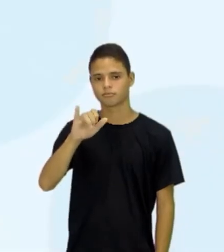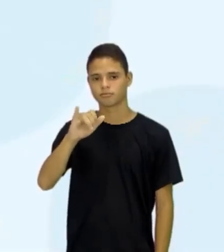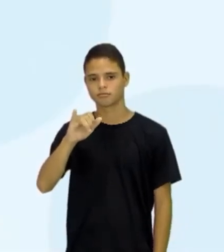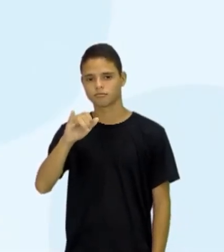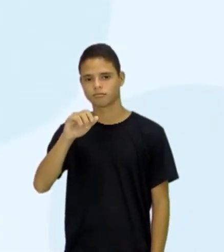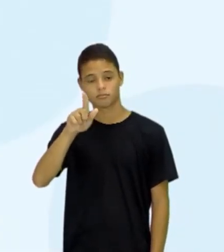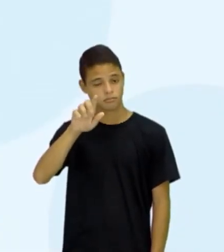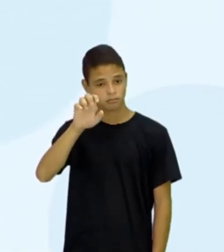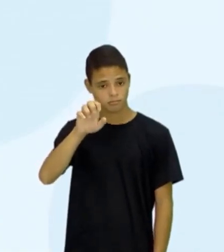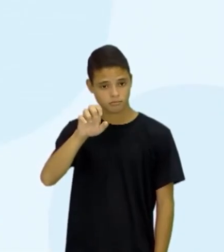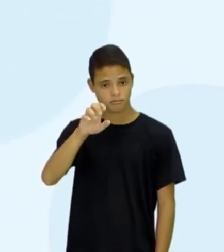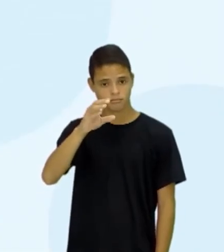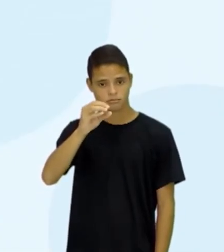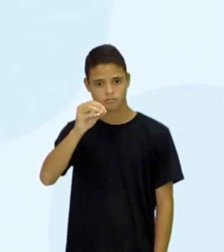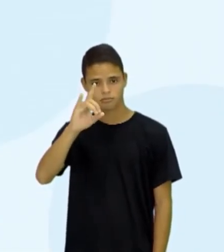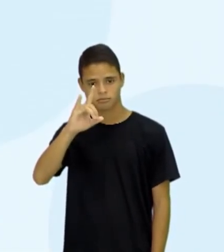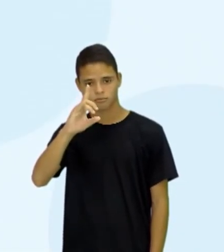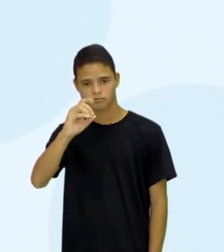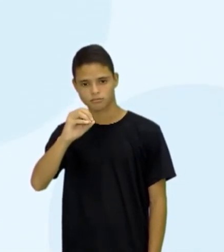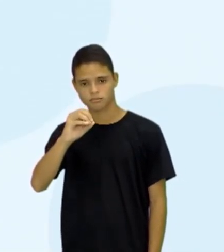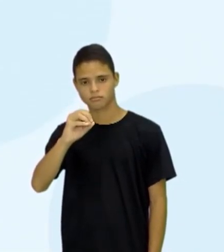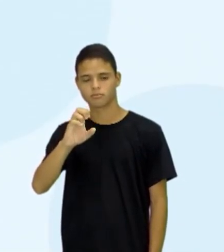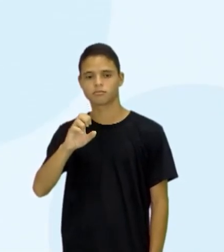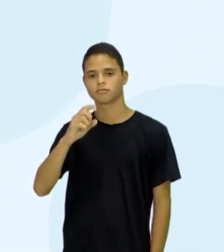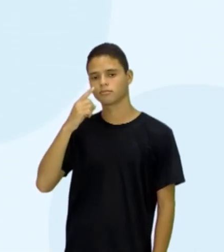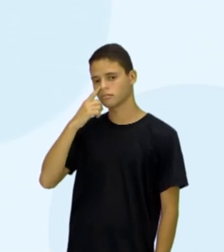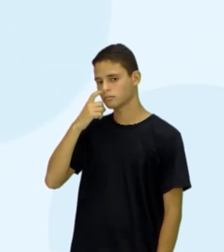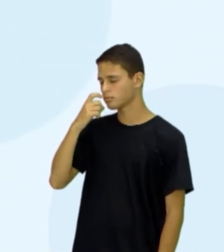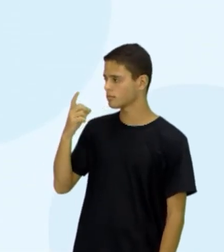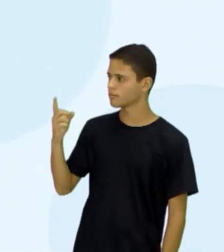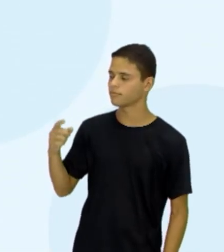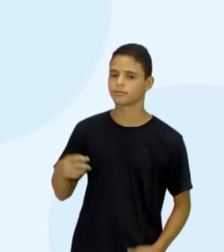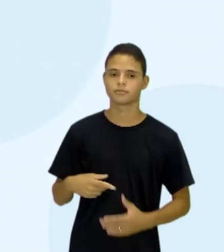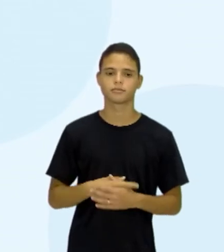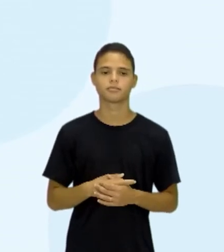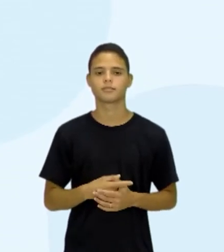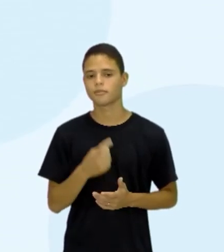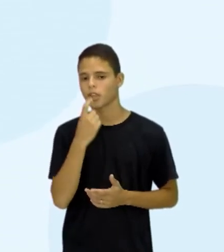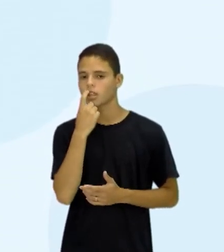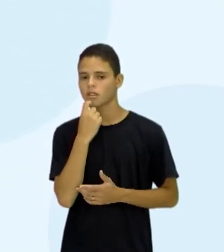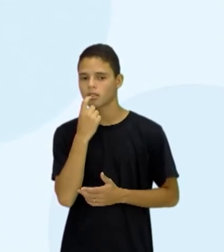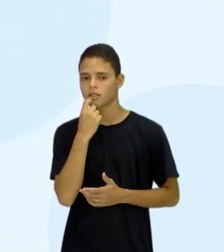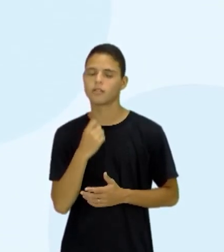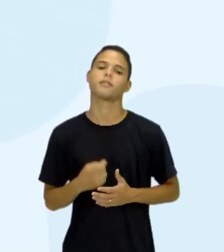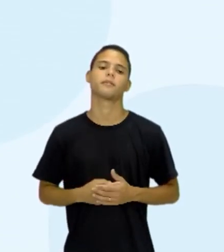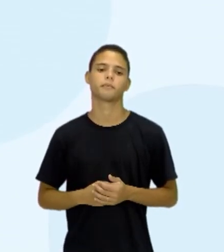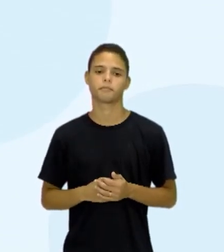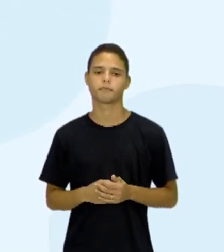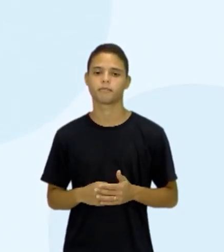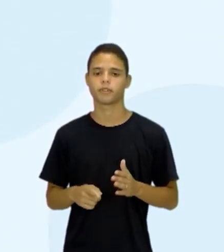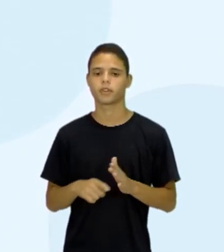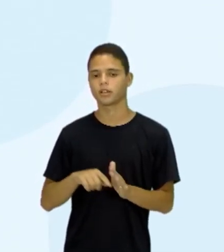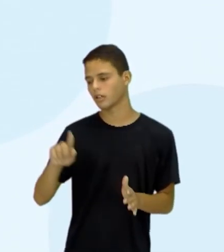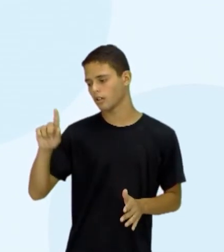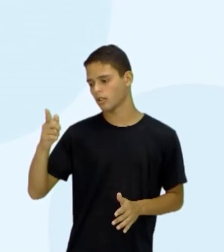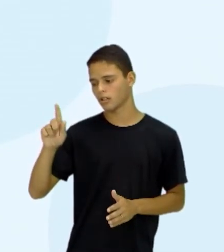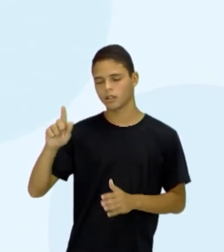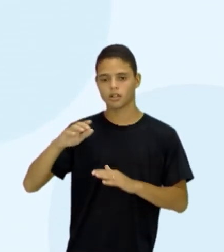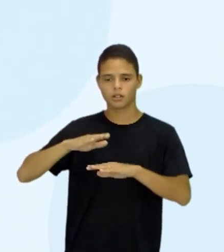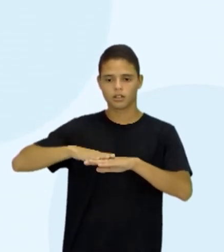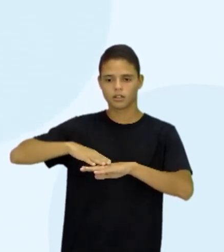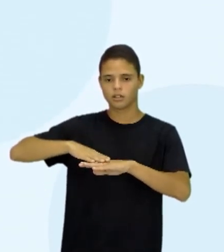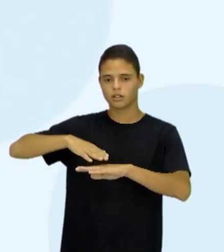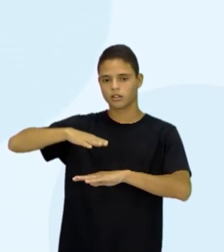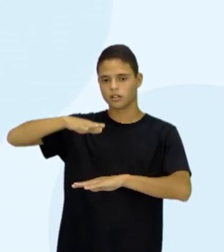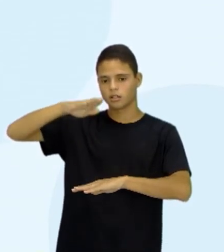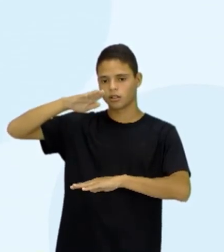gente visualizar a ação gravitacional, as linhas vermelhas são de gravidade mais elevada, né? Você tem